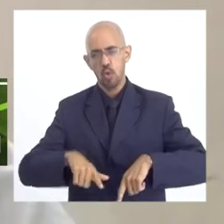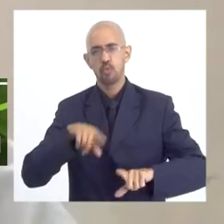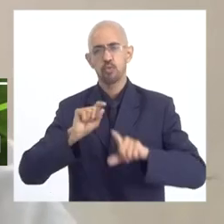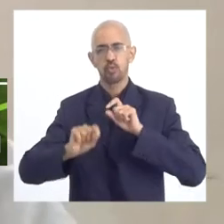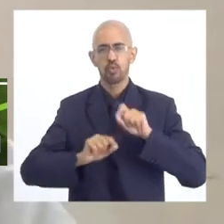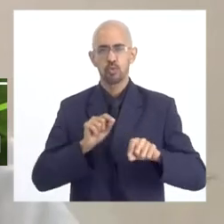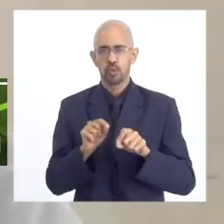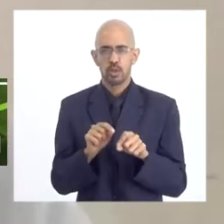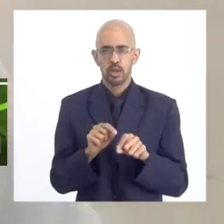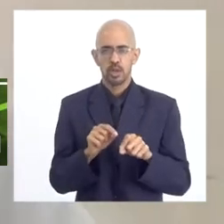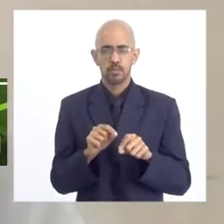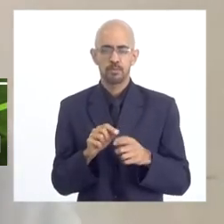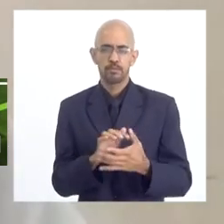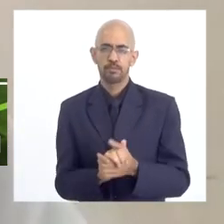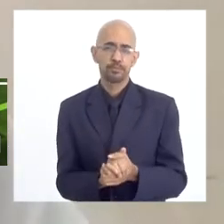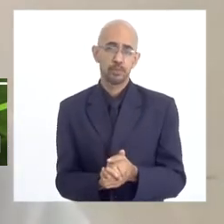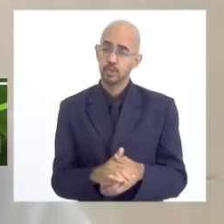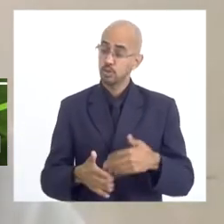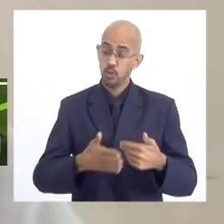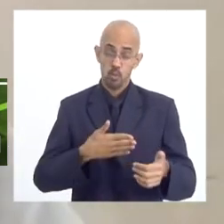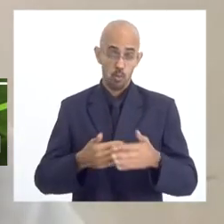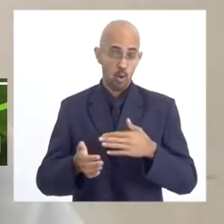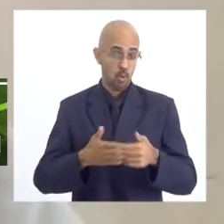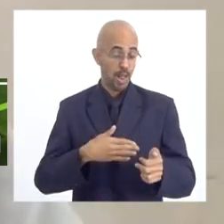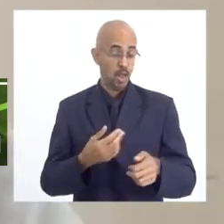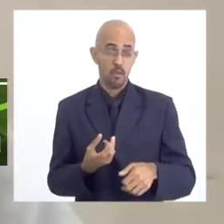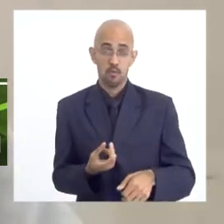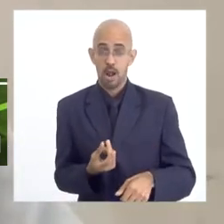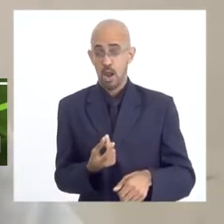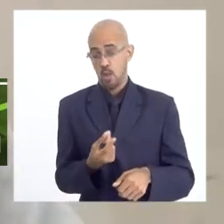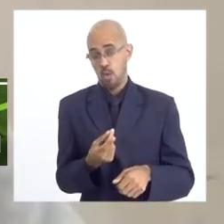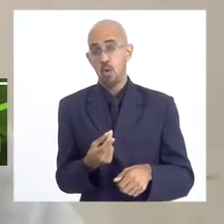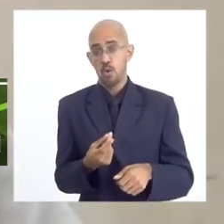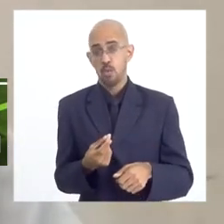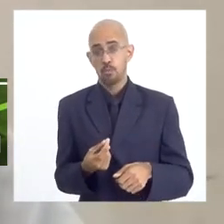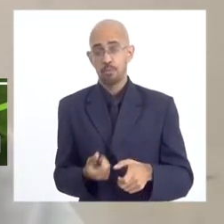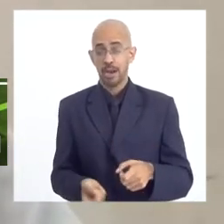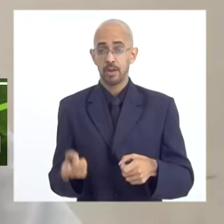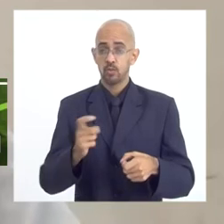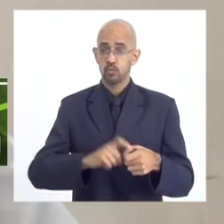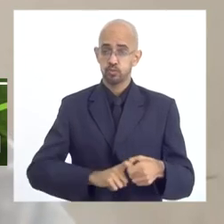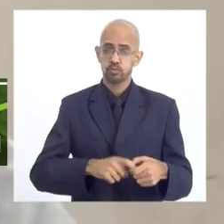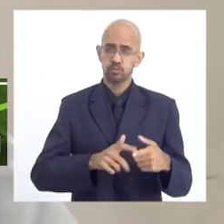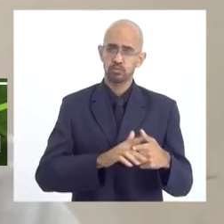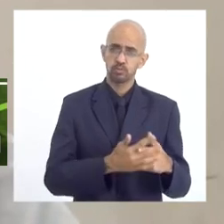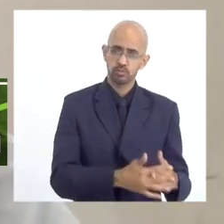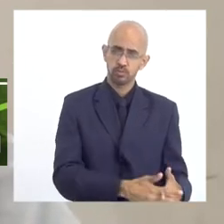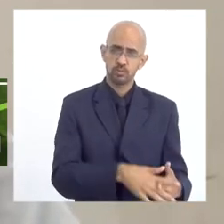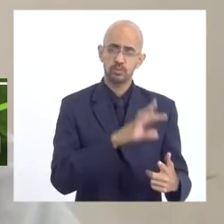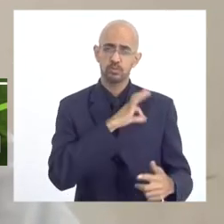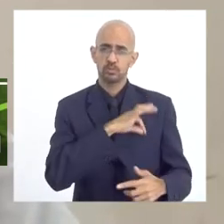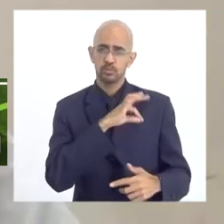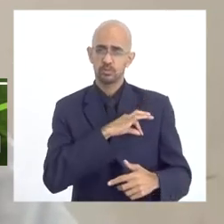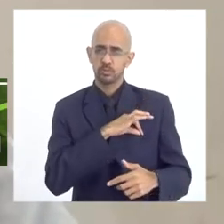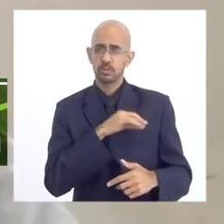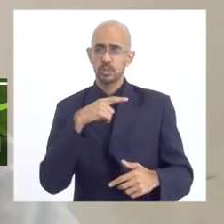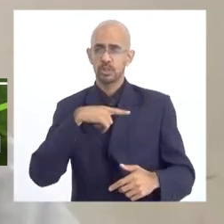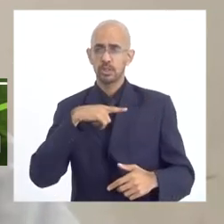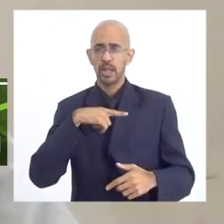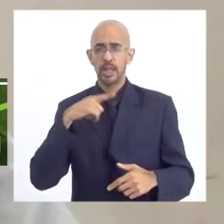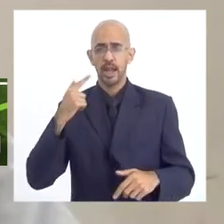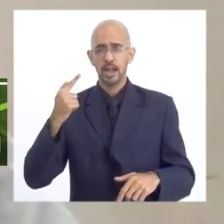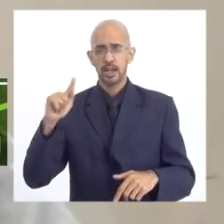que, independente do valor de recomposição que está garantido pelo